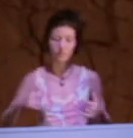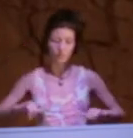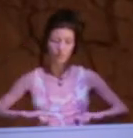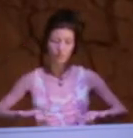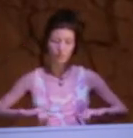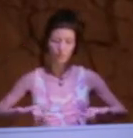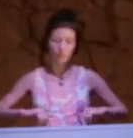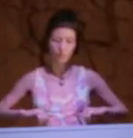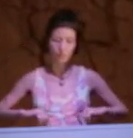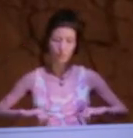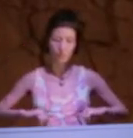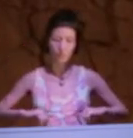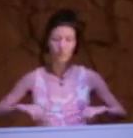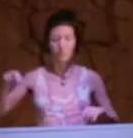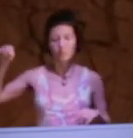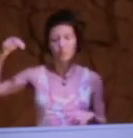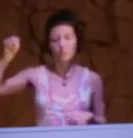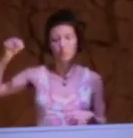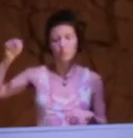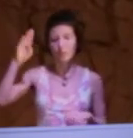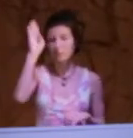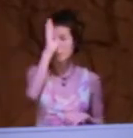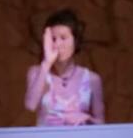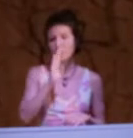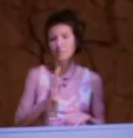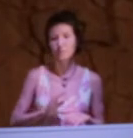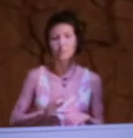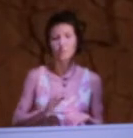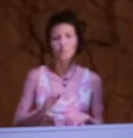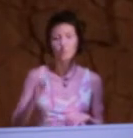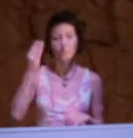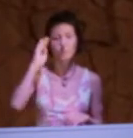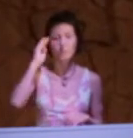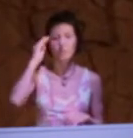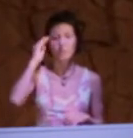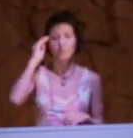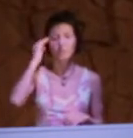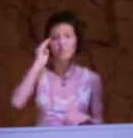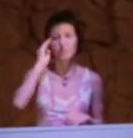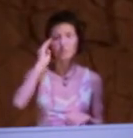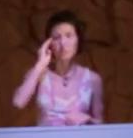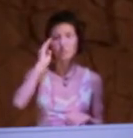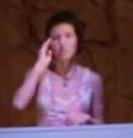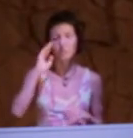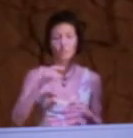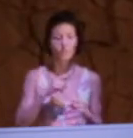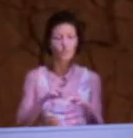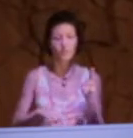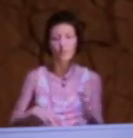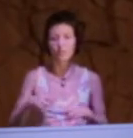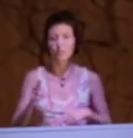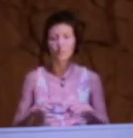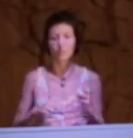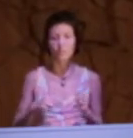o fato de ser do Norte, e lá eles não sabiam o que era caba, eles chamam de marimbonda. Eu apontando,